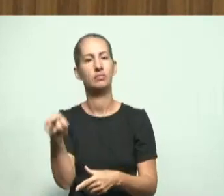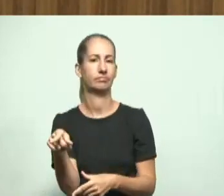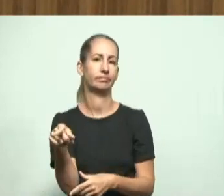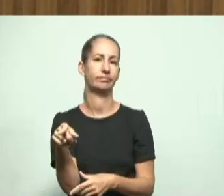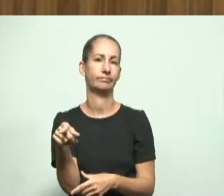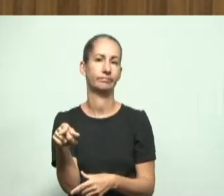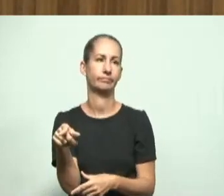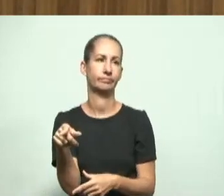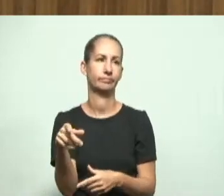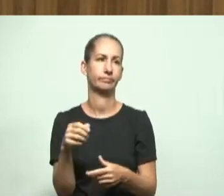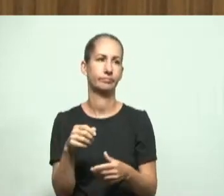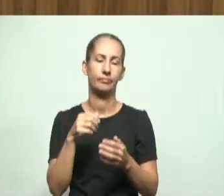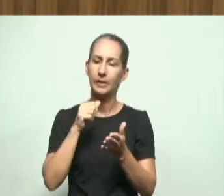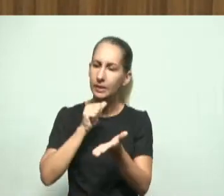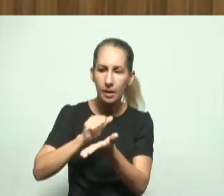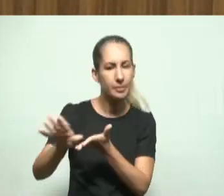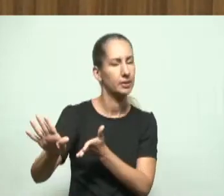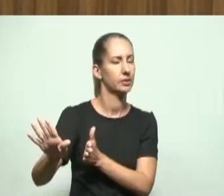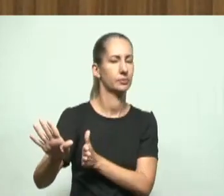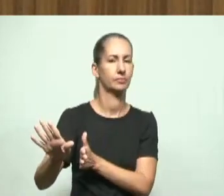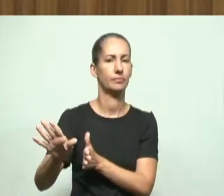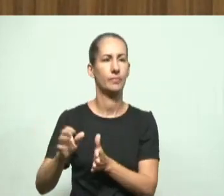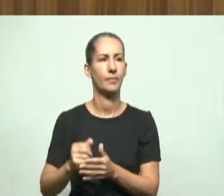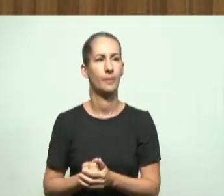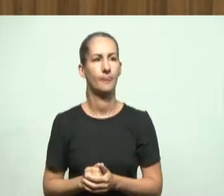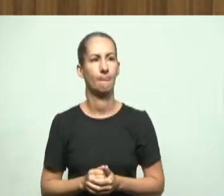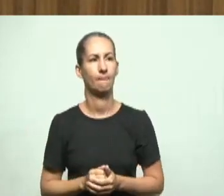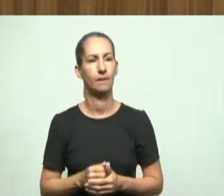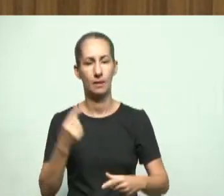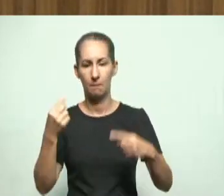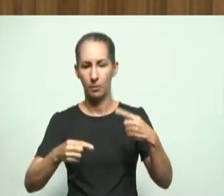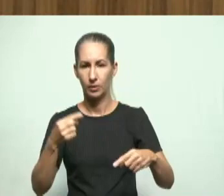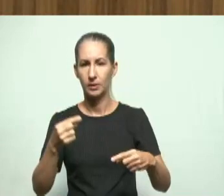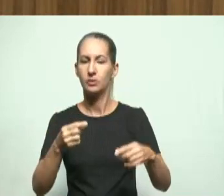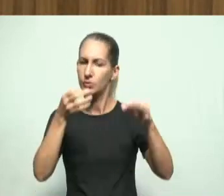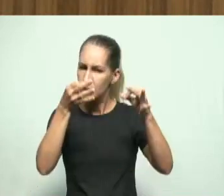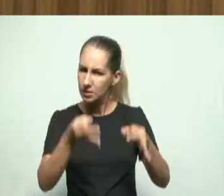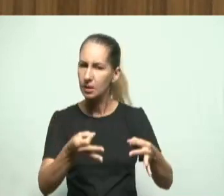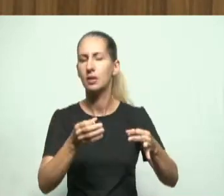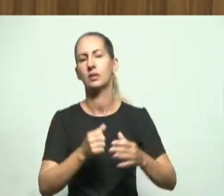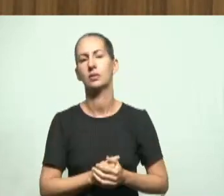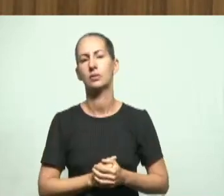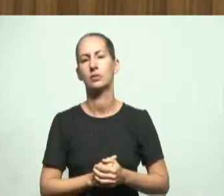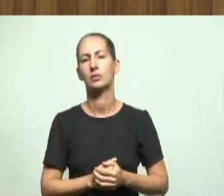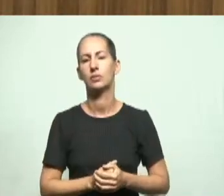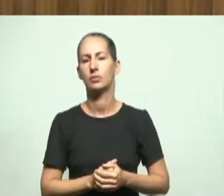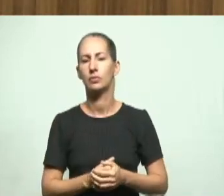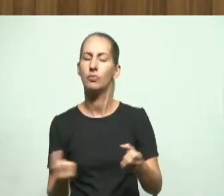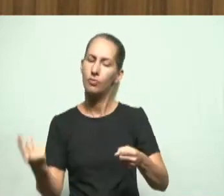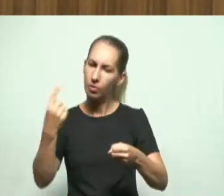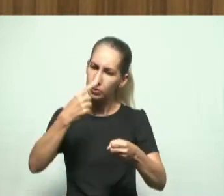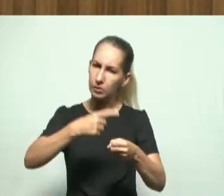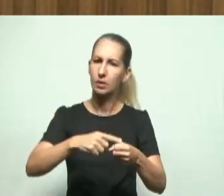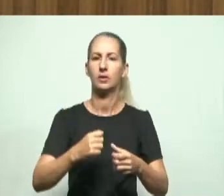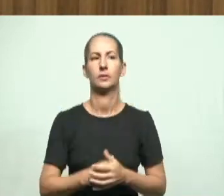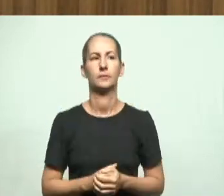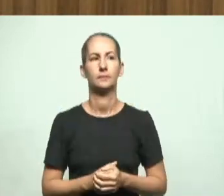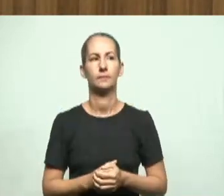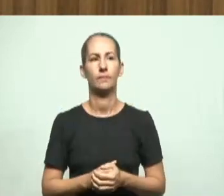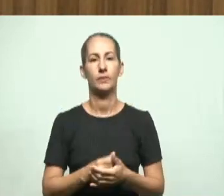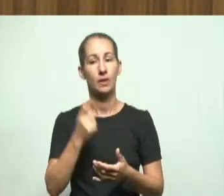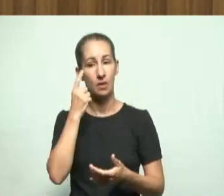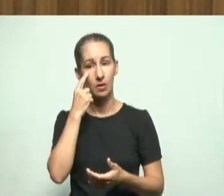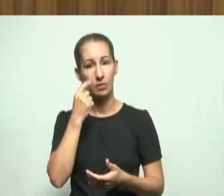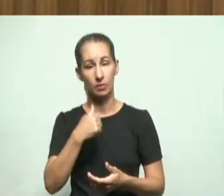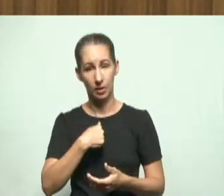O político ruim, ele tem que ser demitido. E o político que está dando certo, tem que ser recontratado. Então, é essa a visão